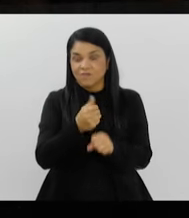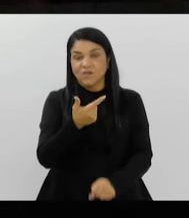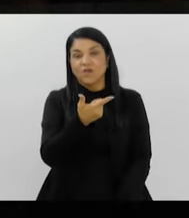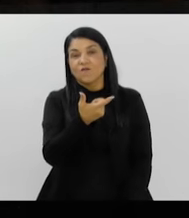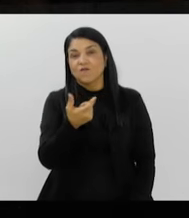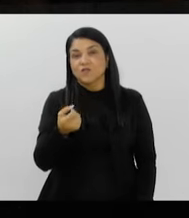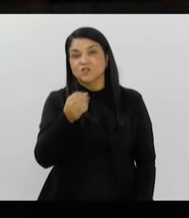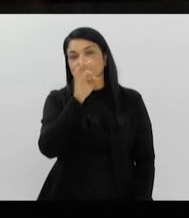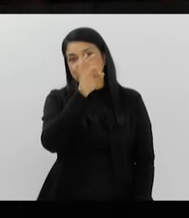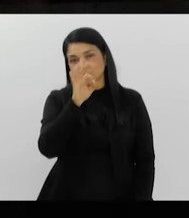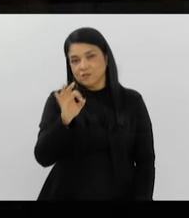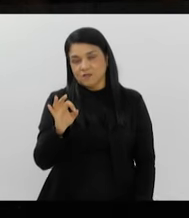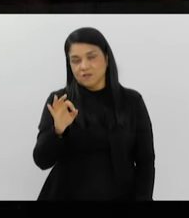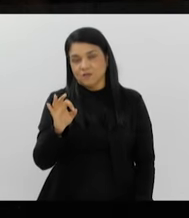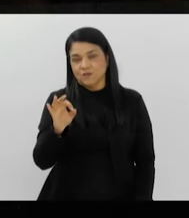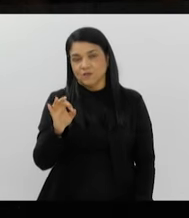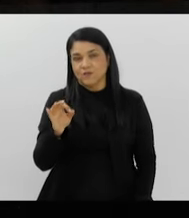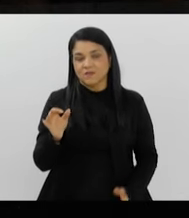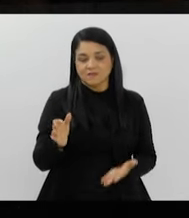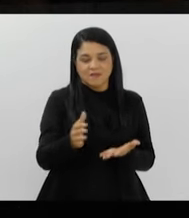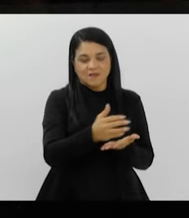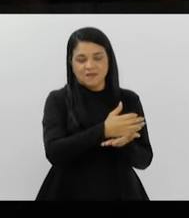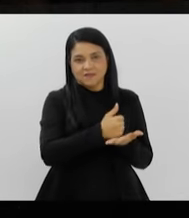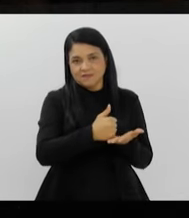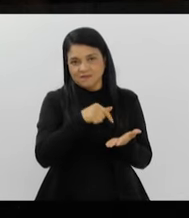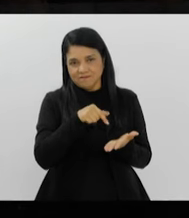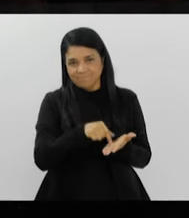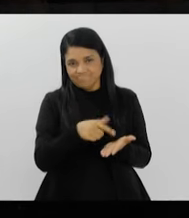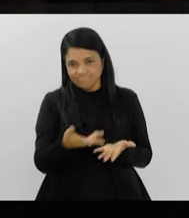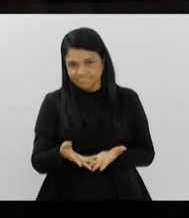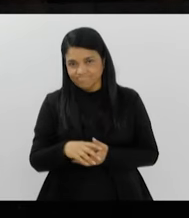20% da receita corrente líquida.